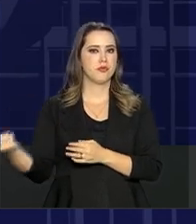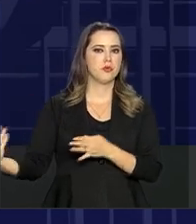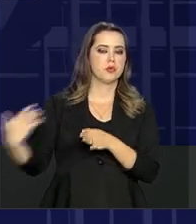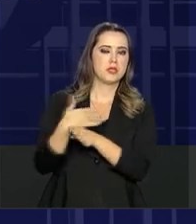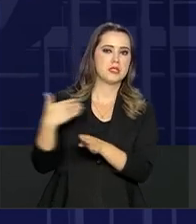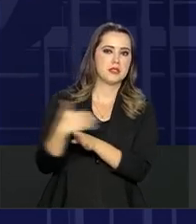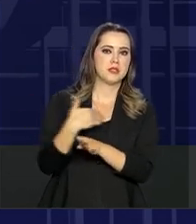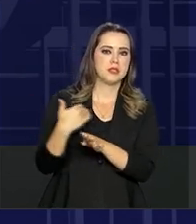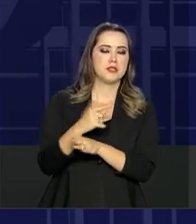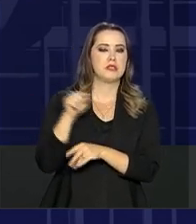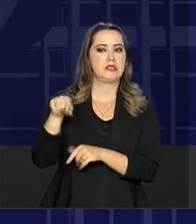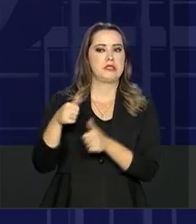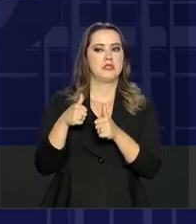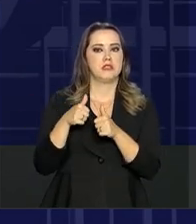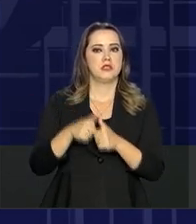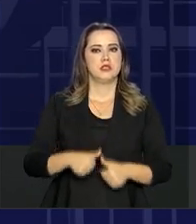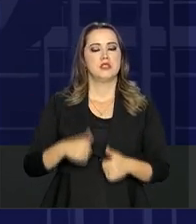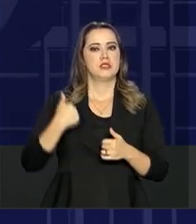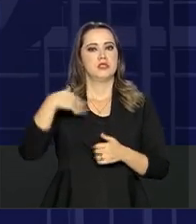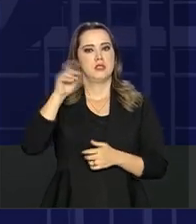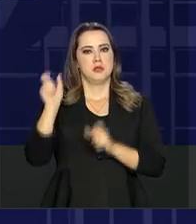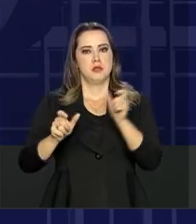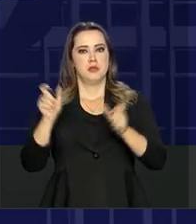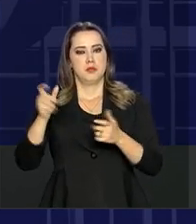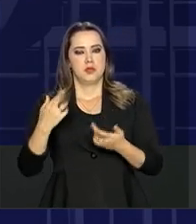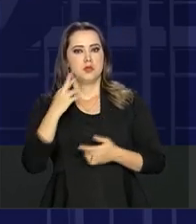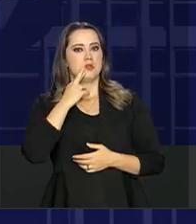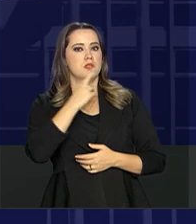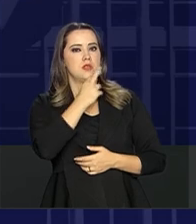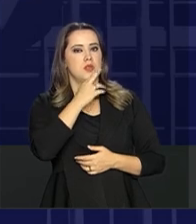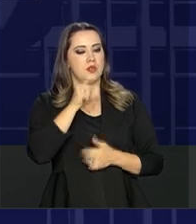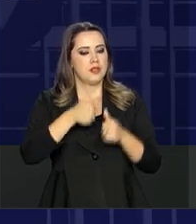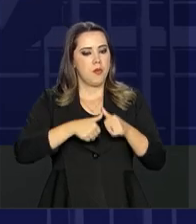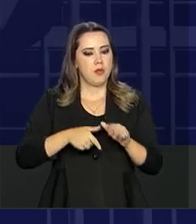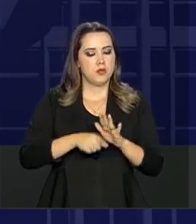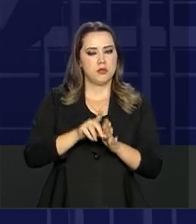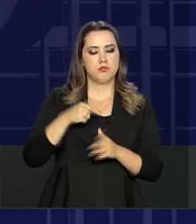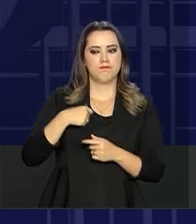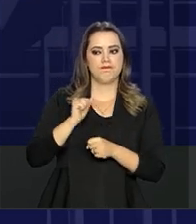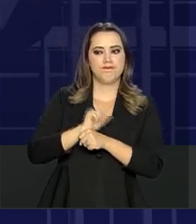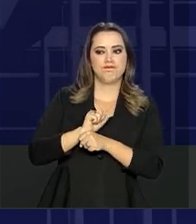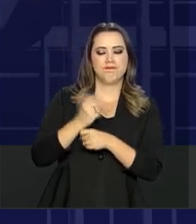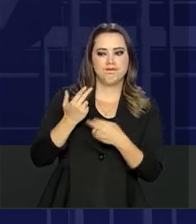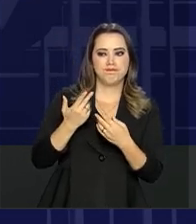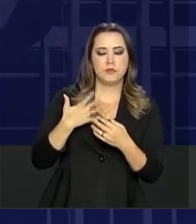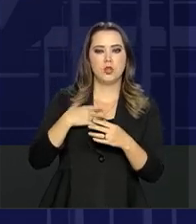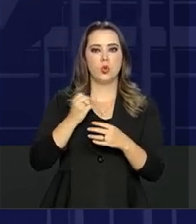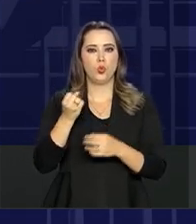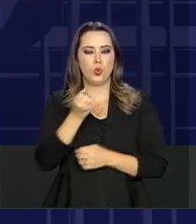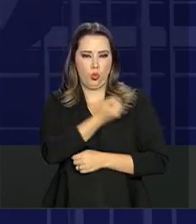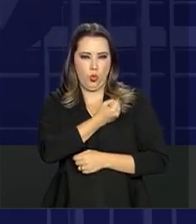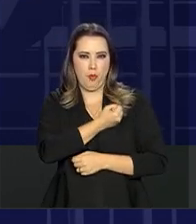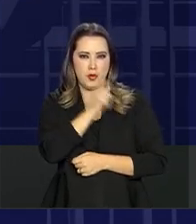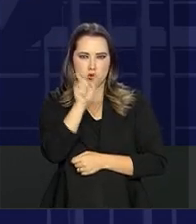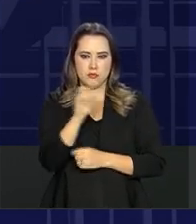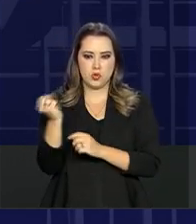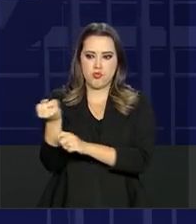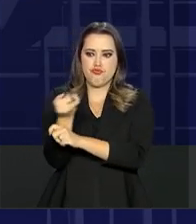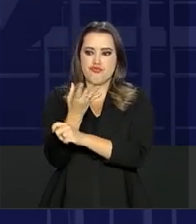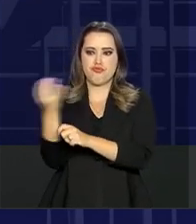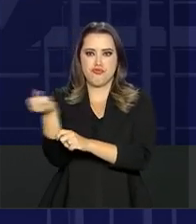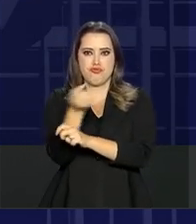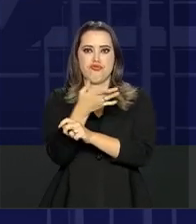programado e está ficando mais gente lá em Roraima do que nós imaginávamos. Então, estamos agilizando o